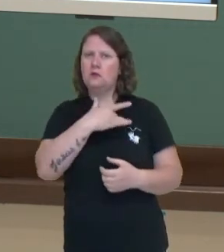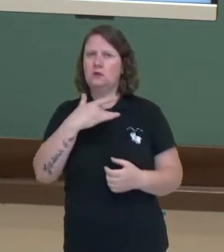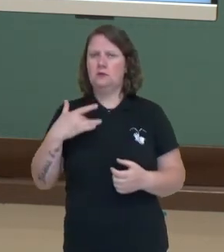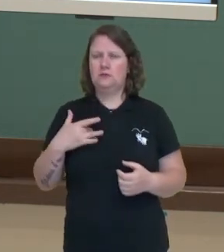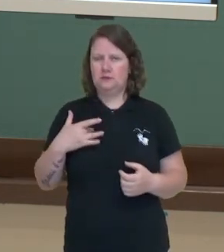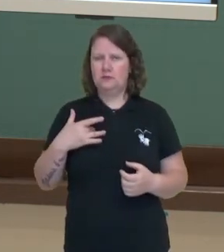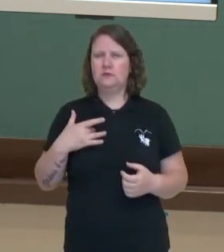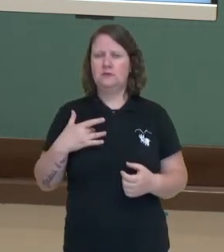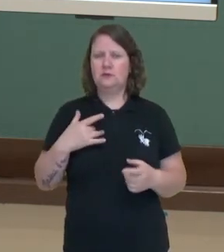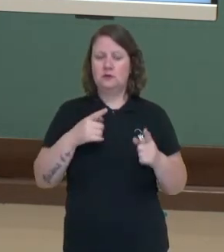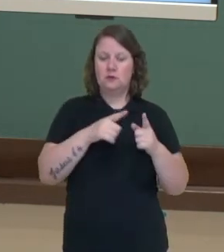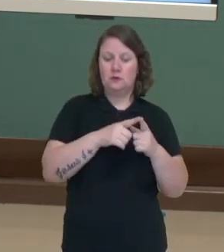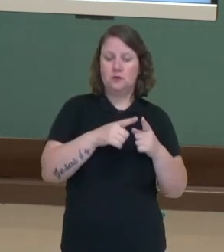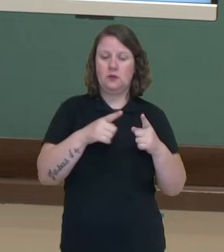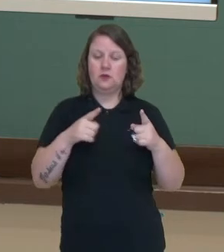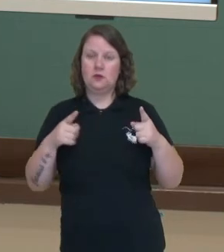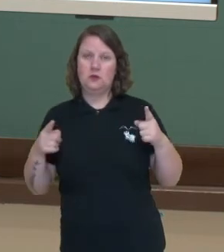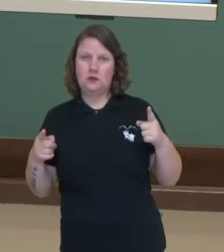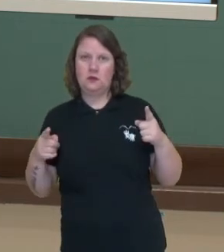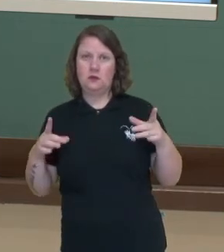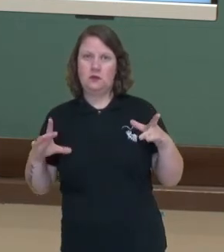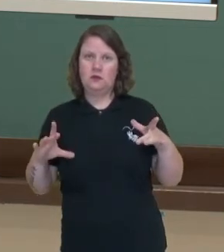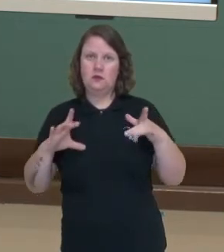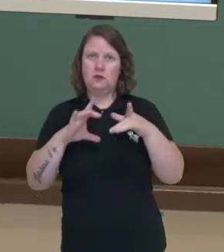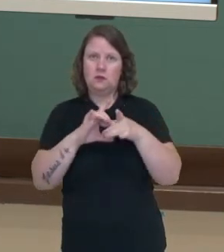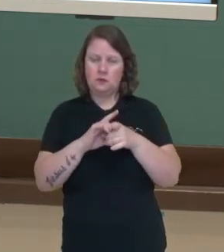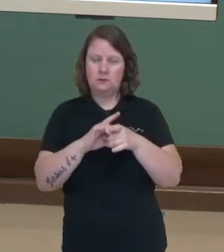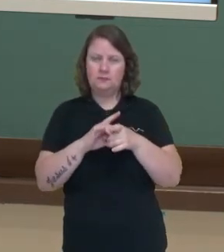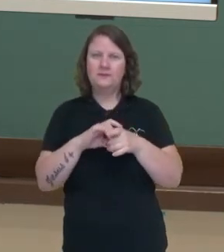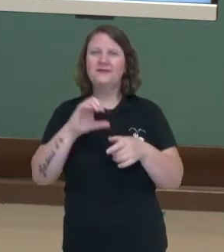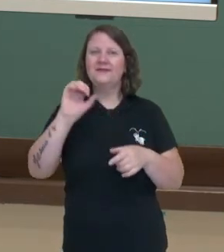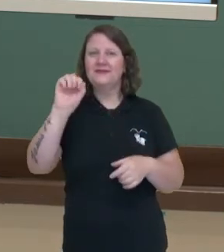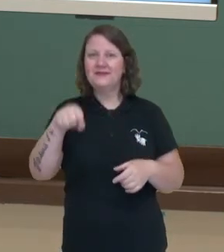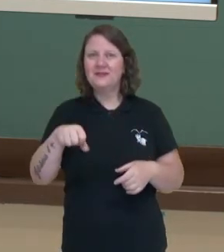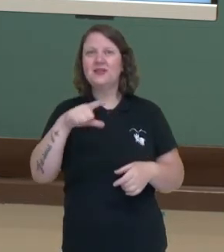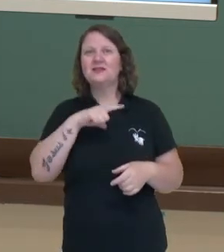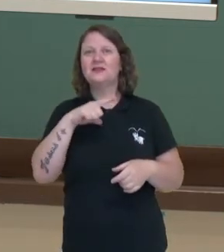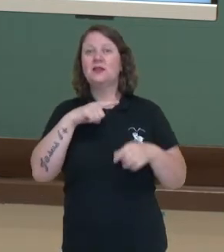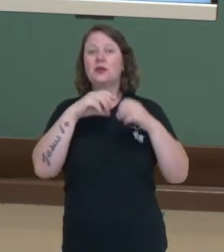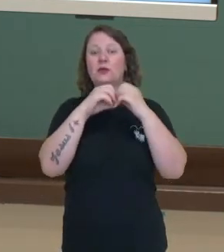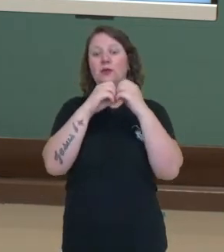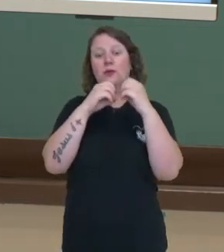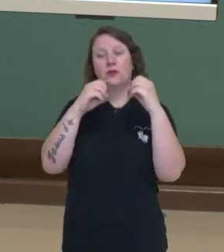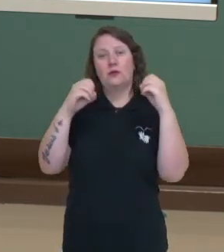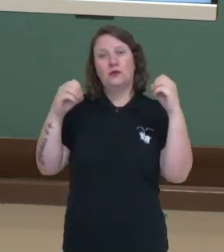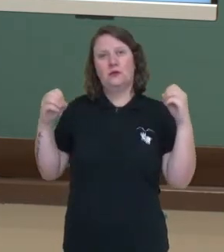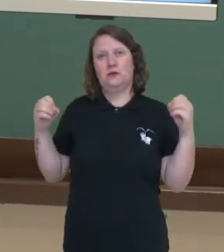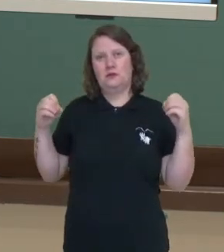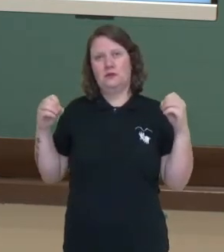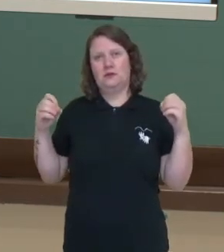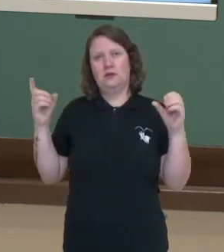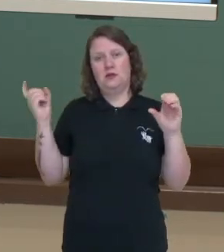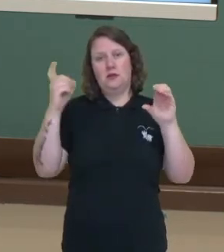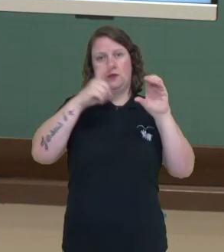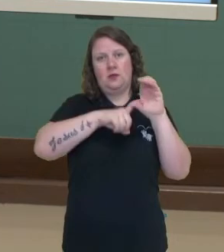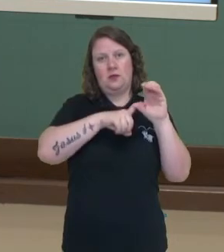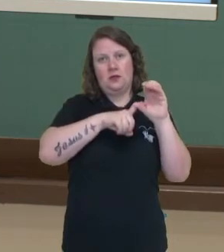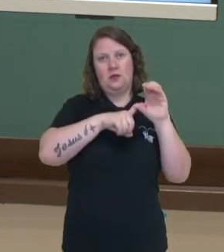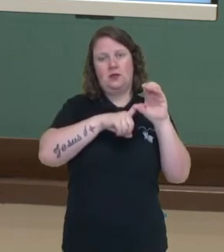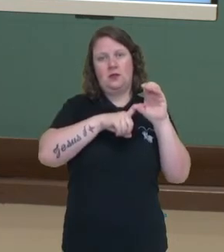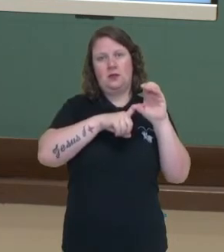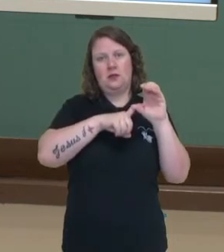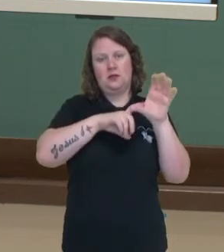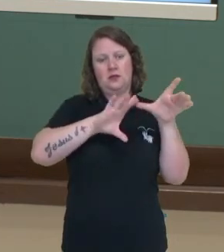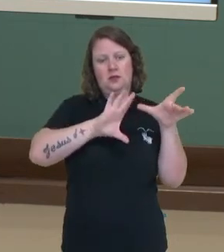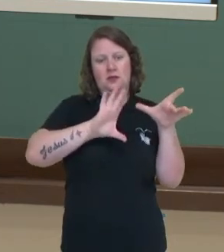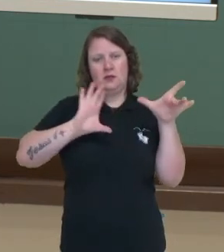É um período composto nessa troca. Então, sim, nós temos essa oração como dependente da outra, porque ela faz o